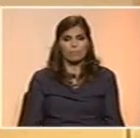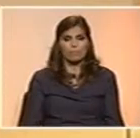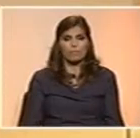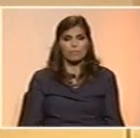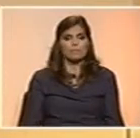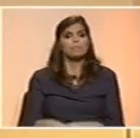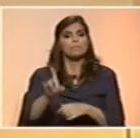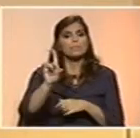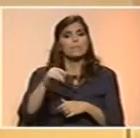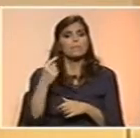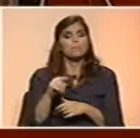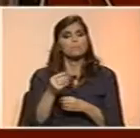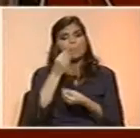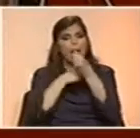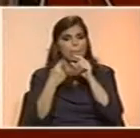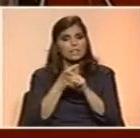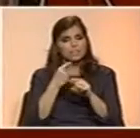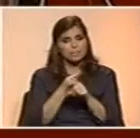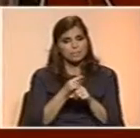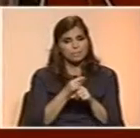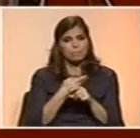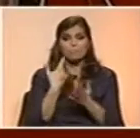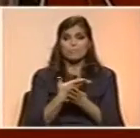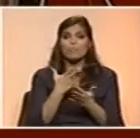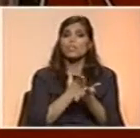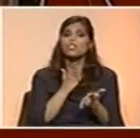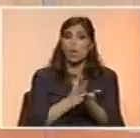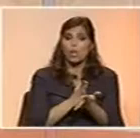também da própria alimentação que é fornecida nas escolas.